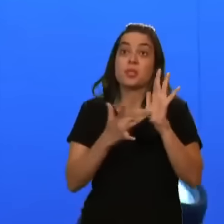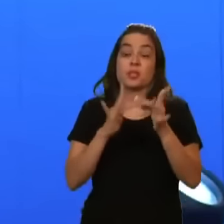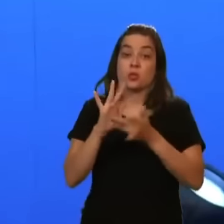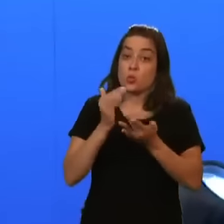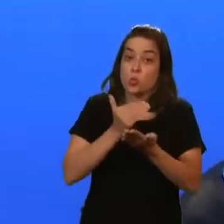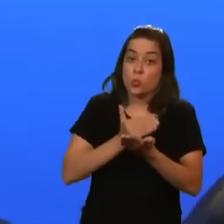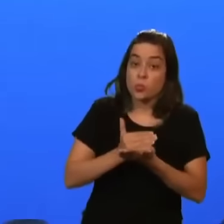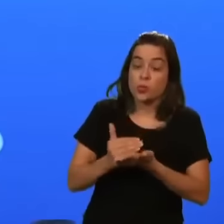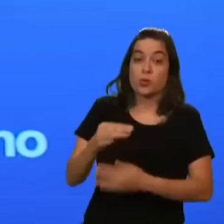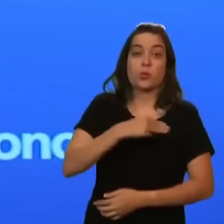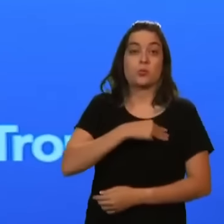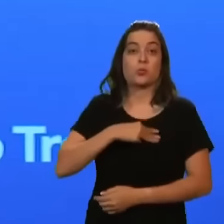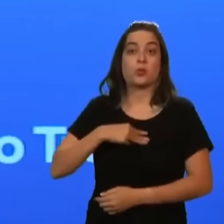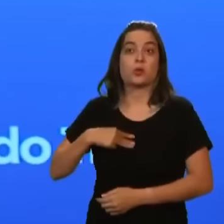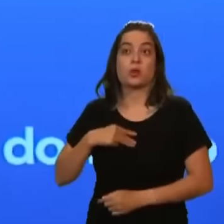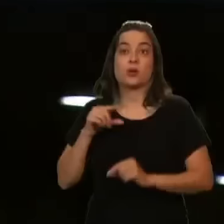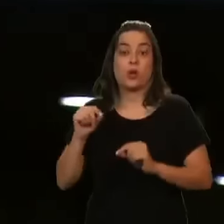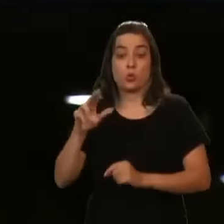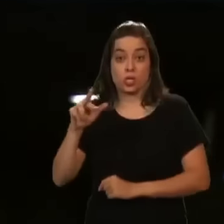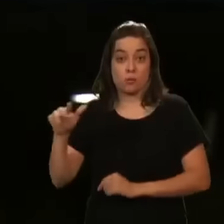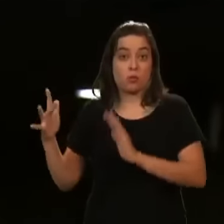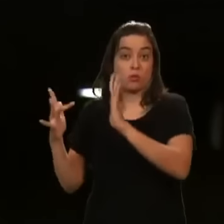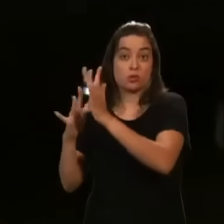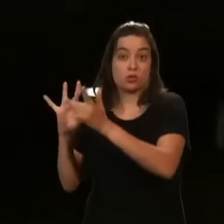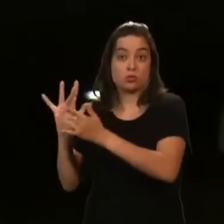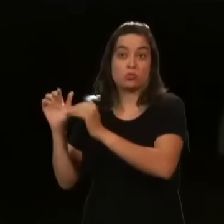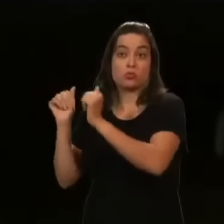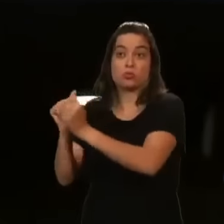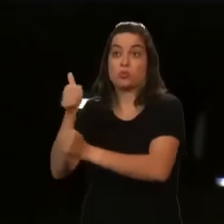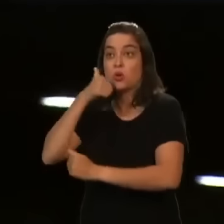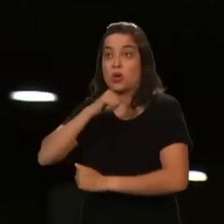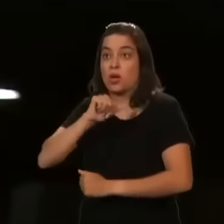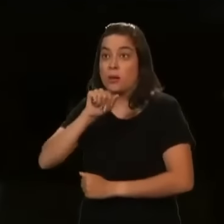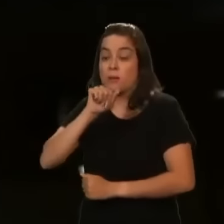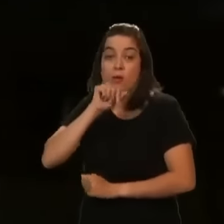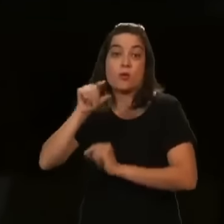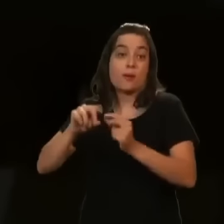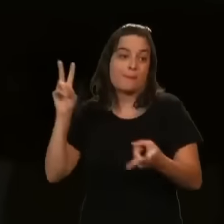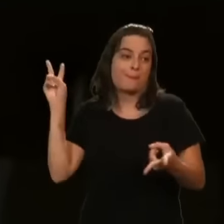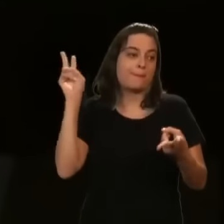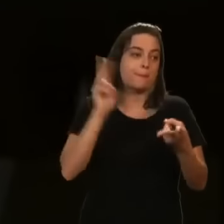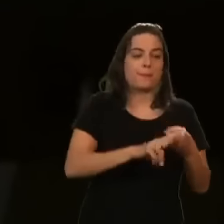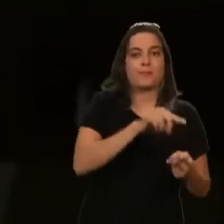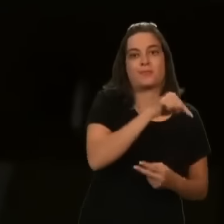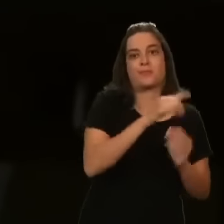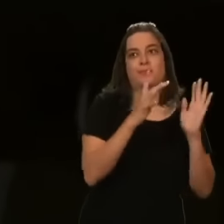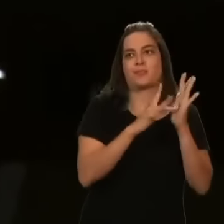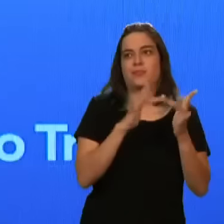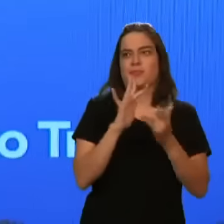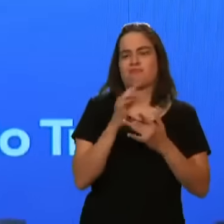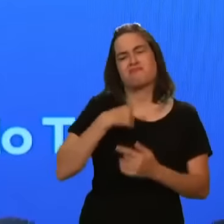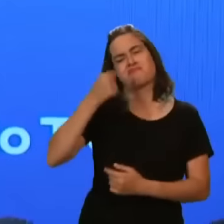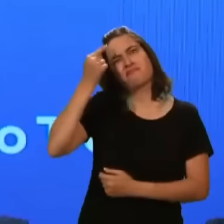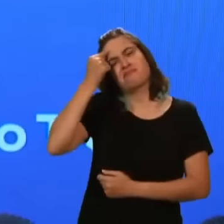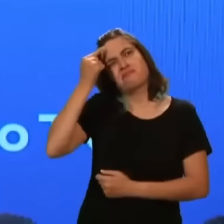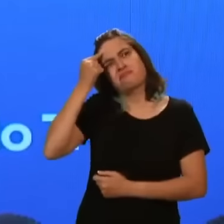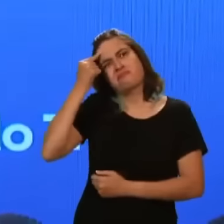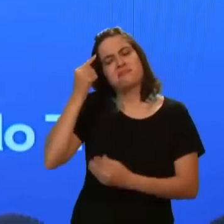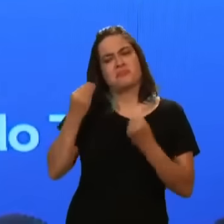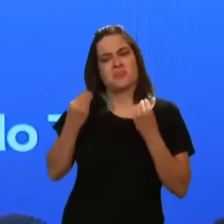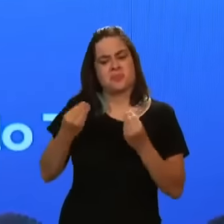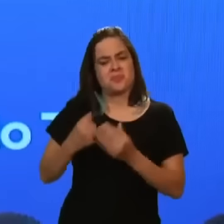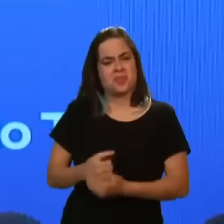dele, os irmãos de Jesus com sua mãe foram lá para prender Jesus. Eu fiquei pensando outro dia, eu falei, gente,